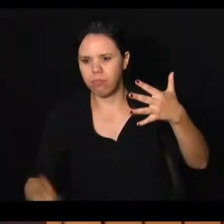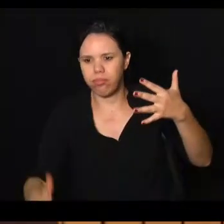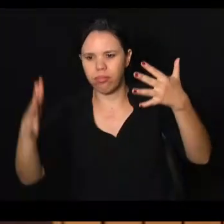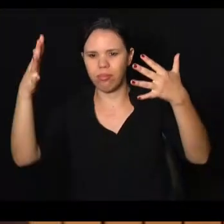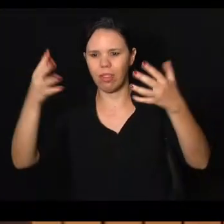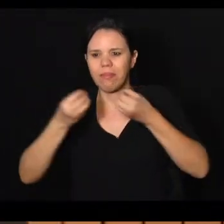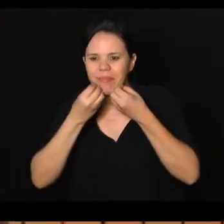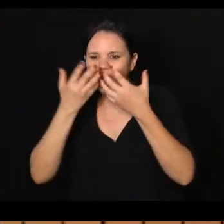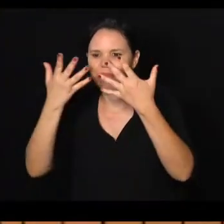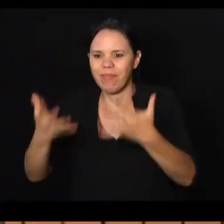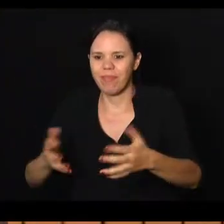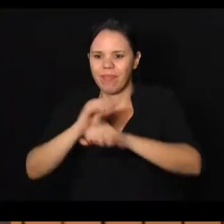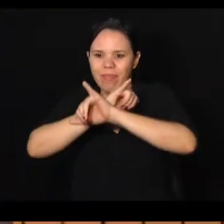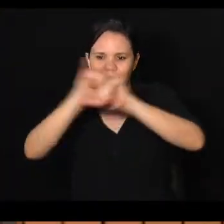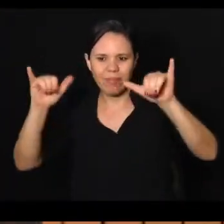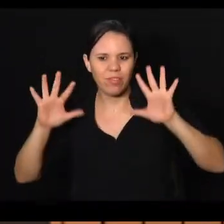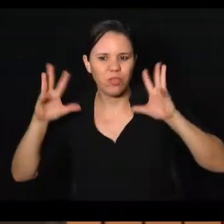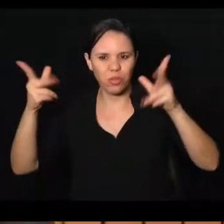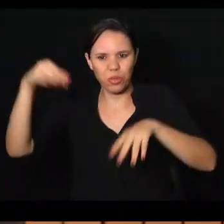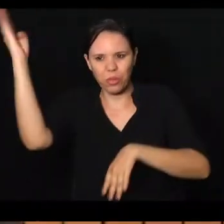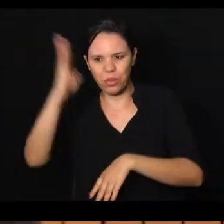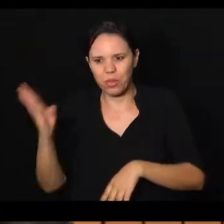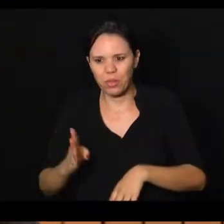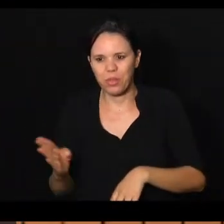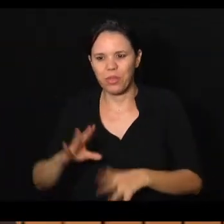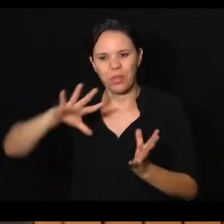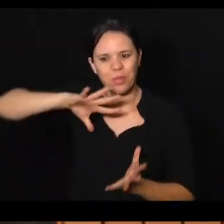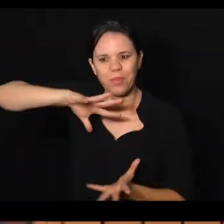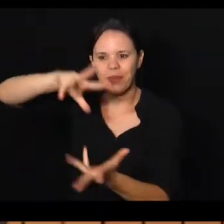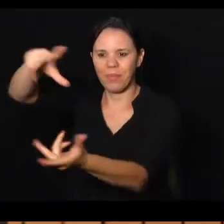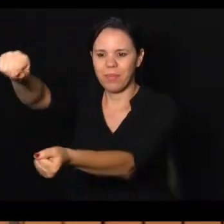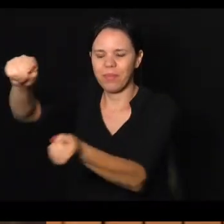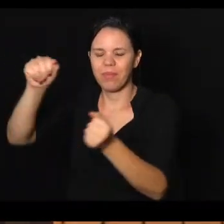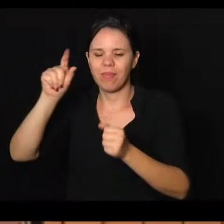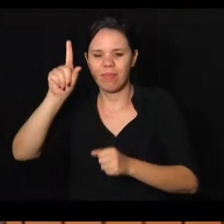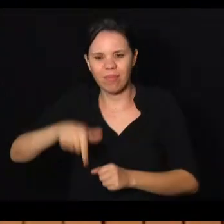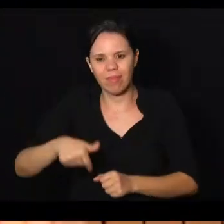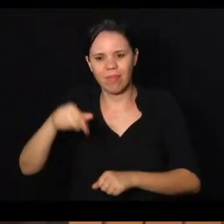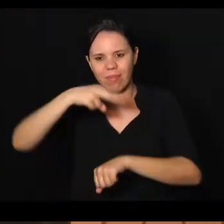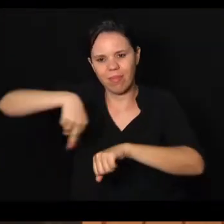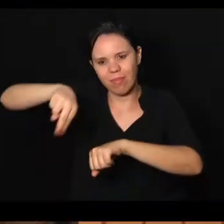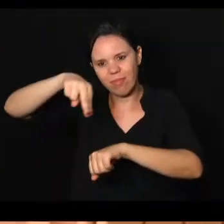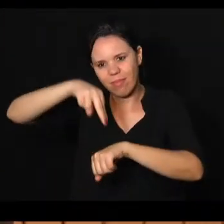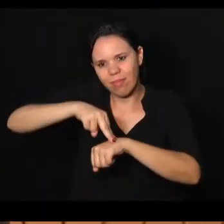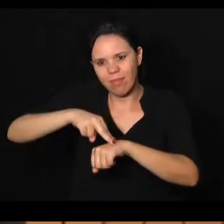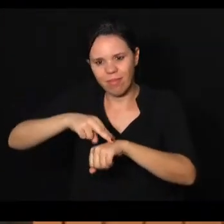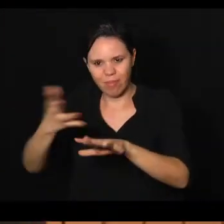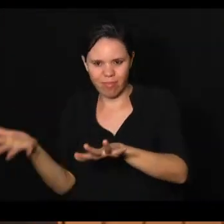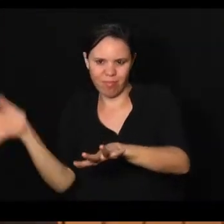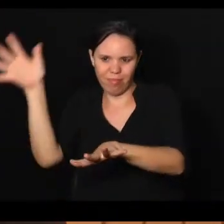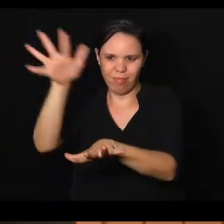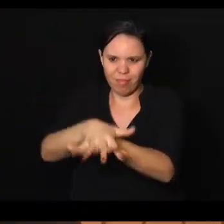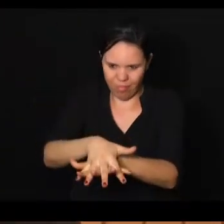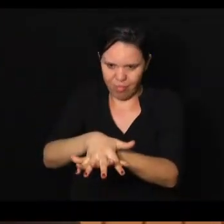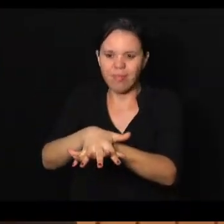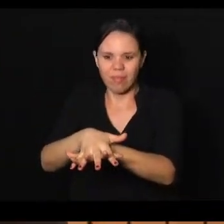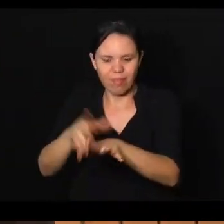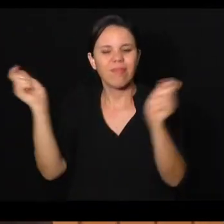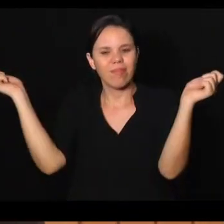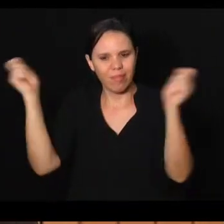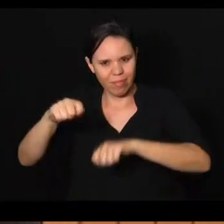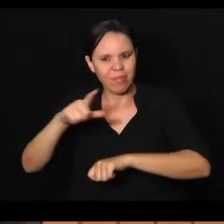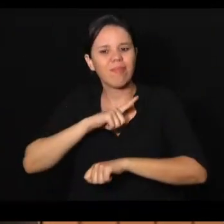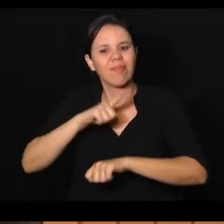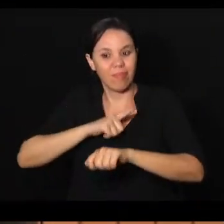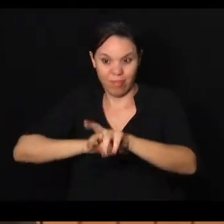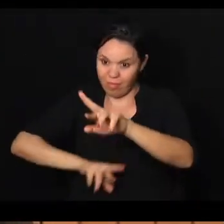recado estava sendo enviado para o Brasil e para o mundo. Esta é uma nação da inclusão. Podemos ter as